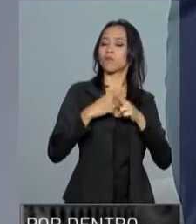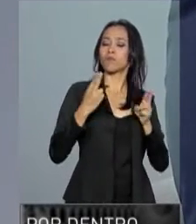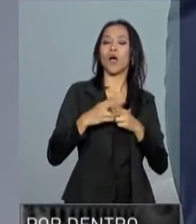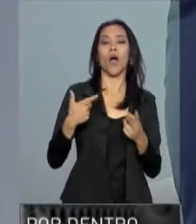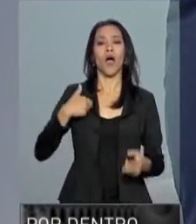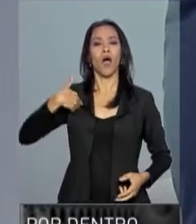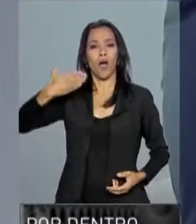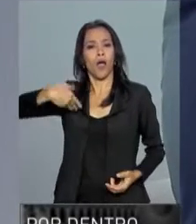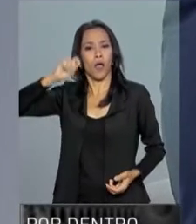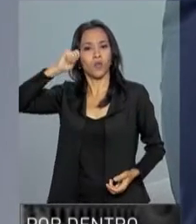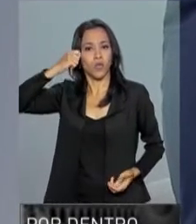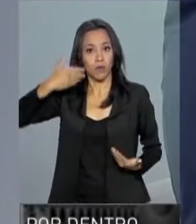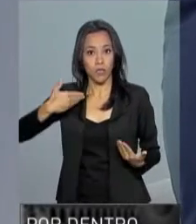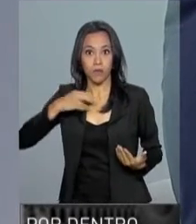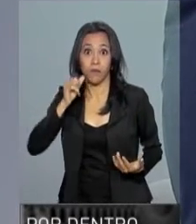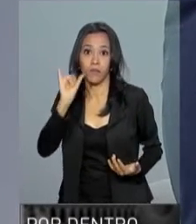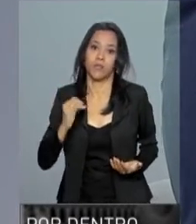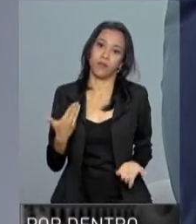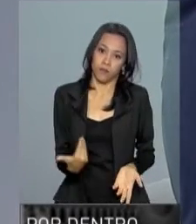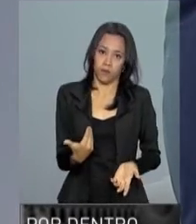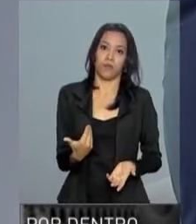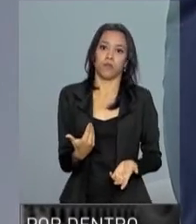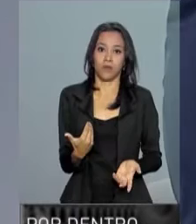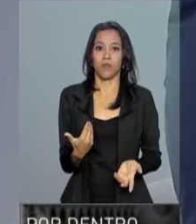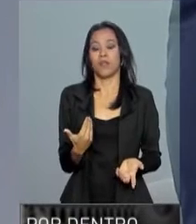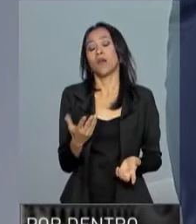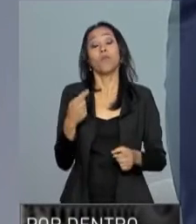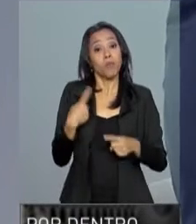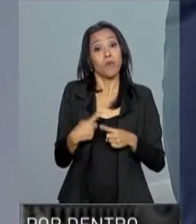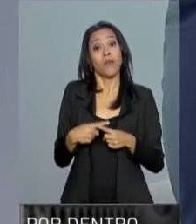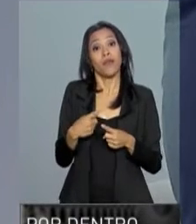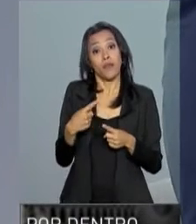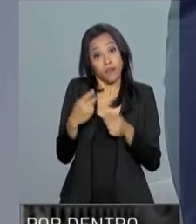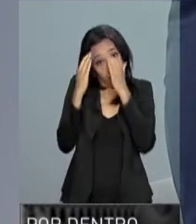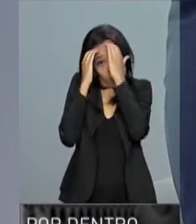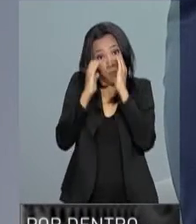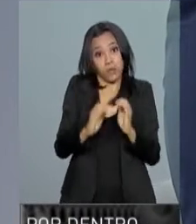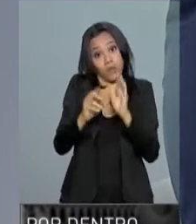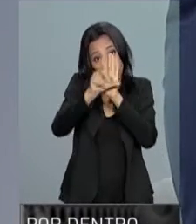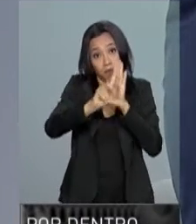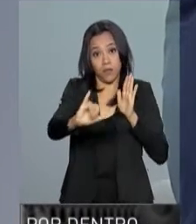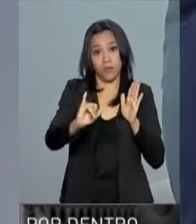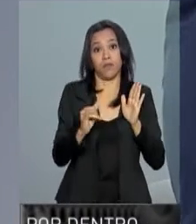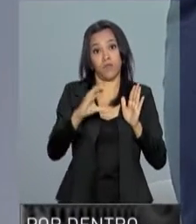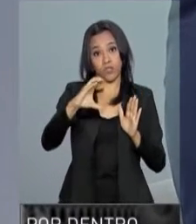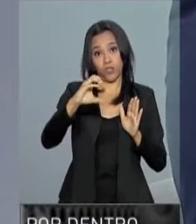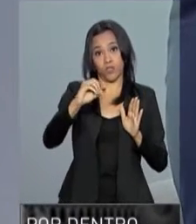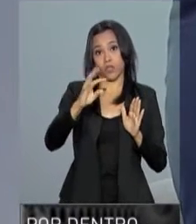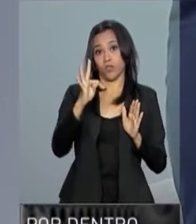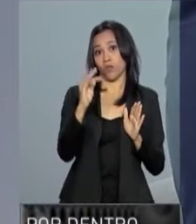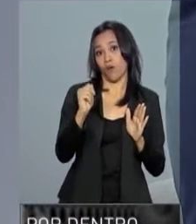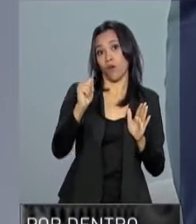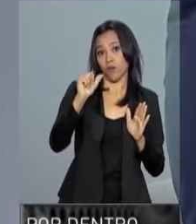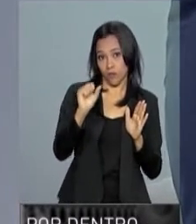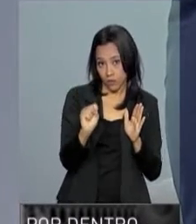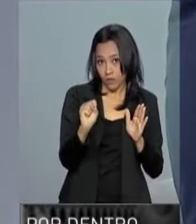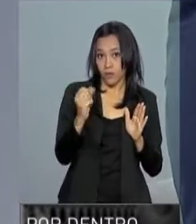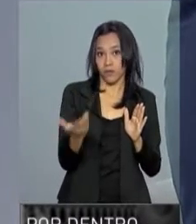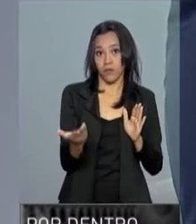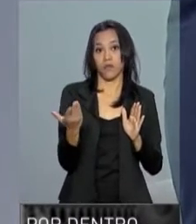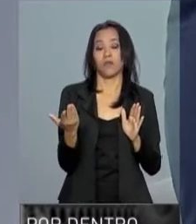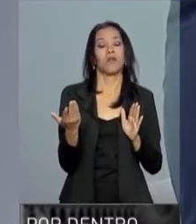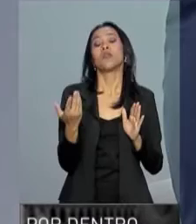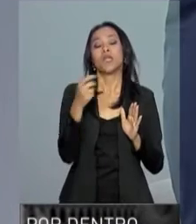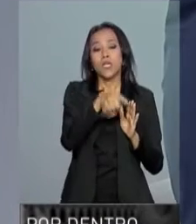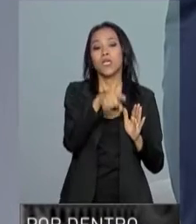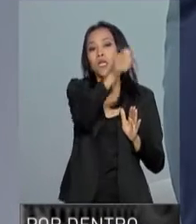é esse mecanismo faz com que realmente a a lei seja cumprida é realmente aquele aquele postulante ao